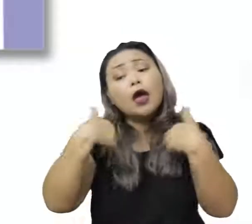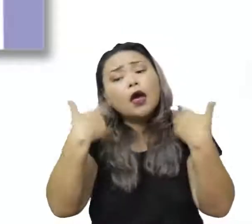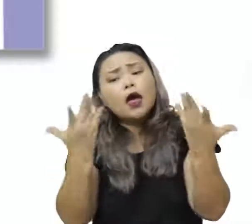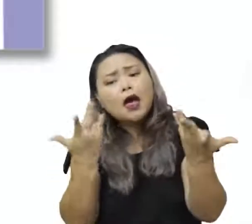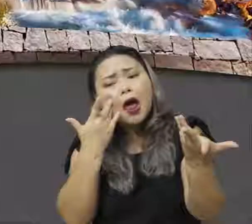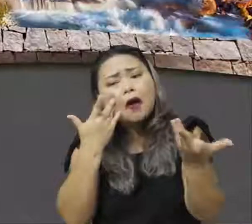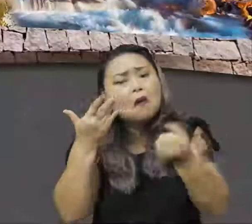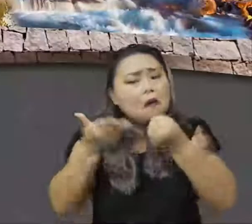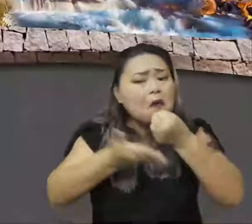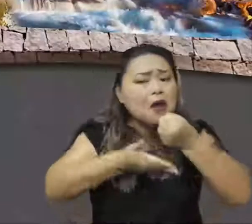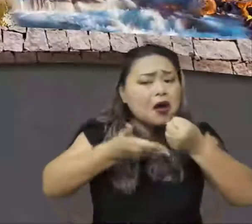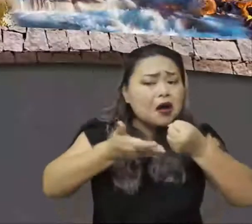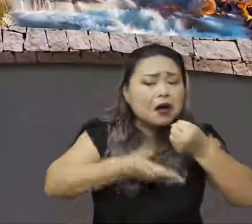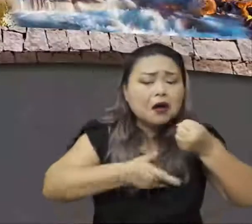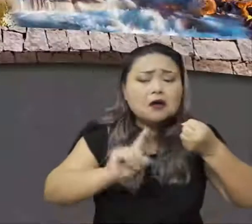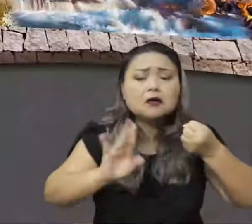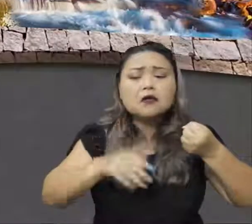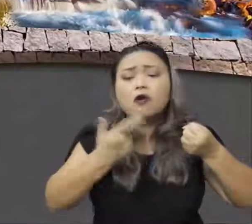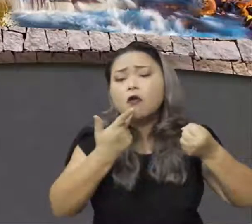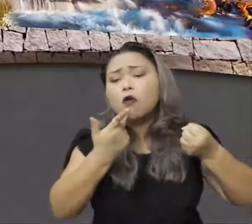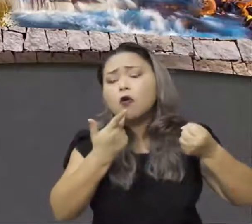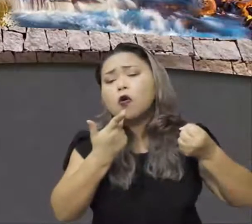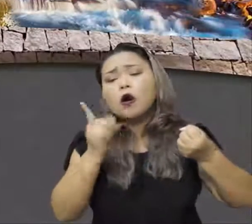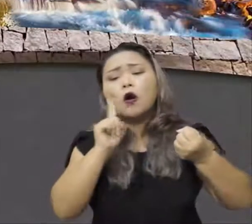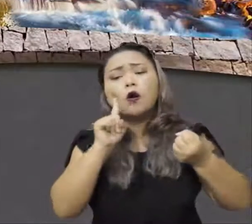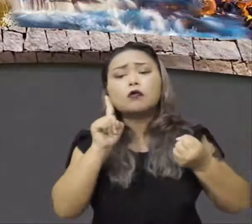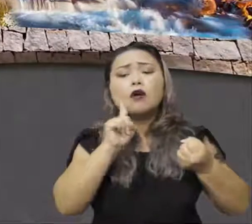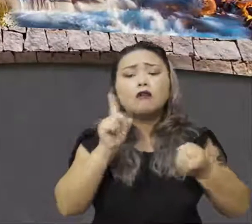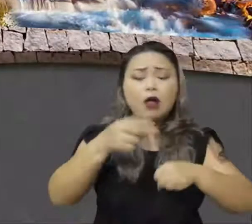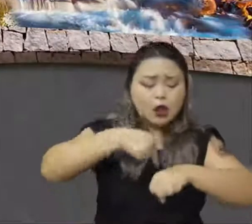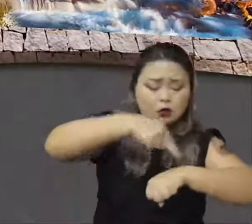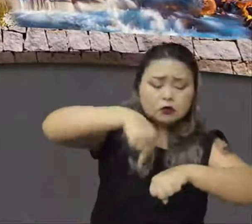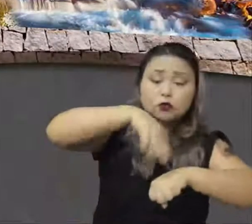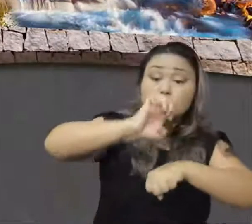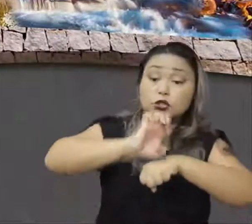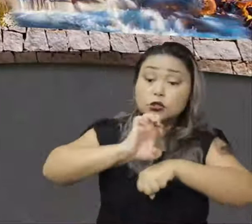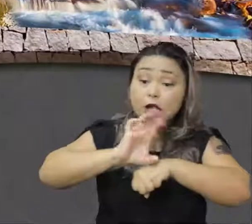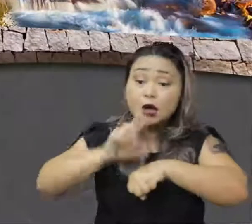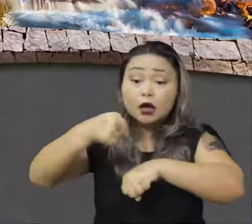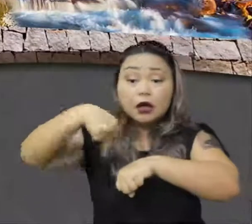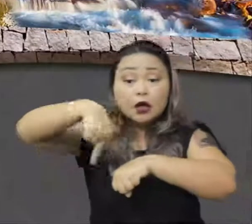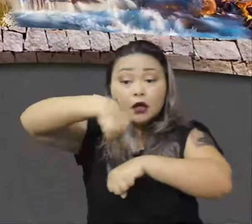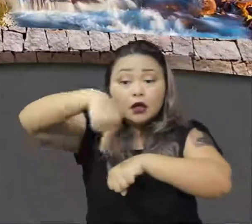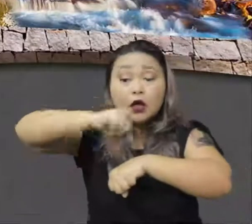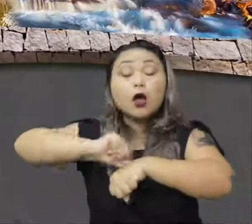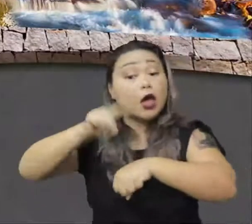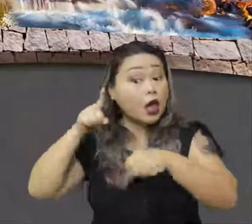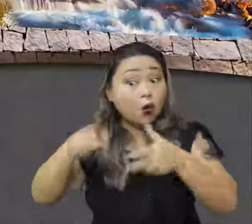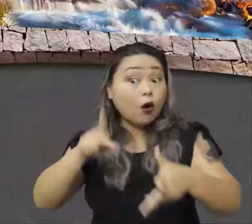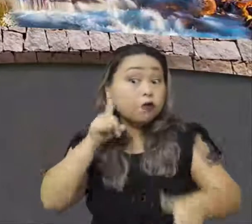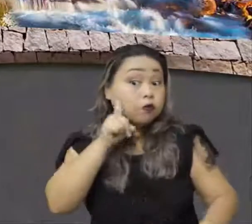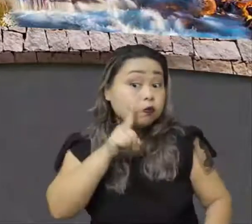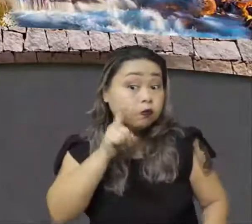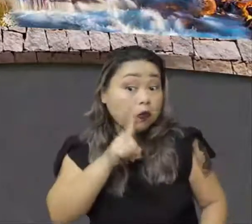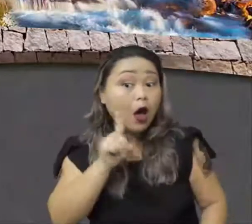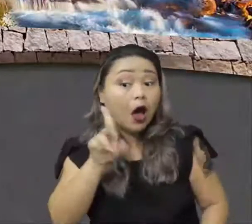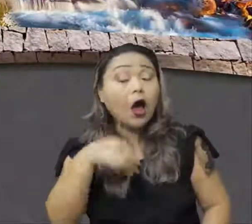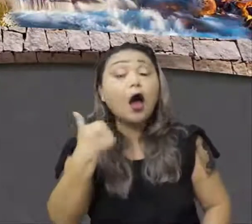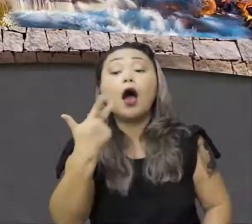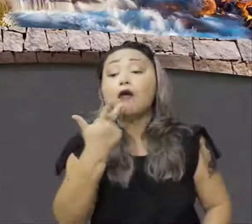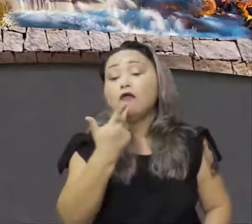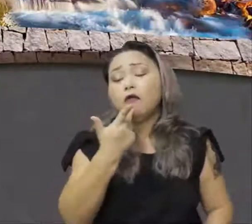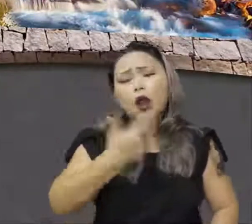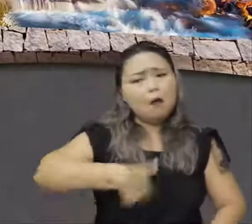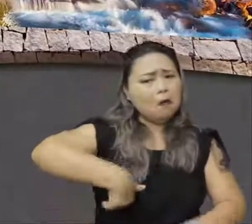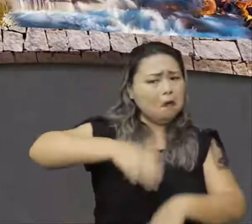noções, porque quando nós falamos de um Estado-nação como a potência dos Estados Unidos, deveríamos falar